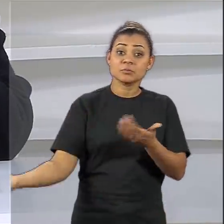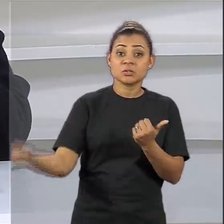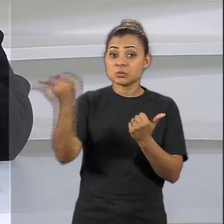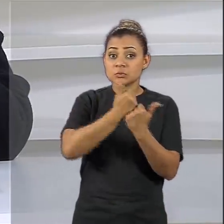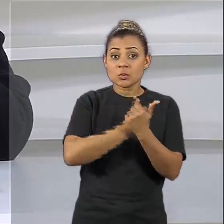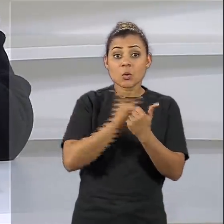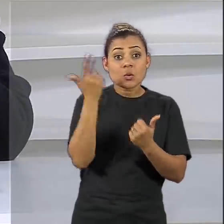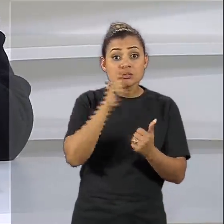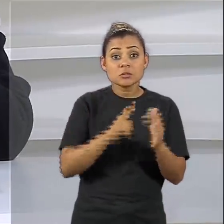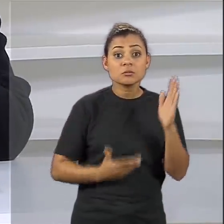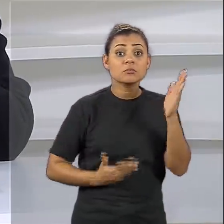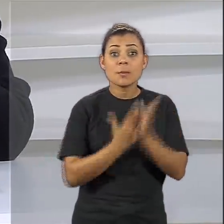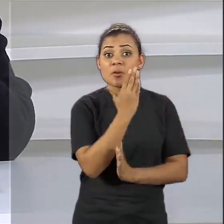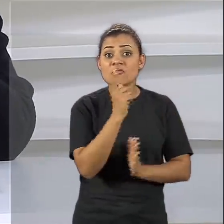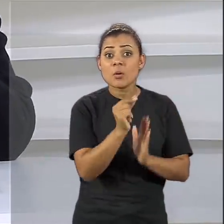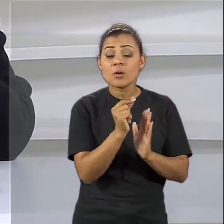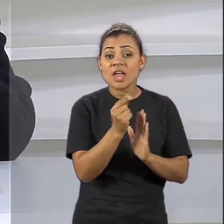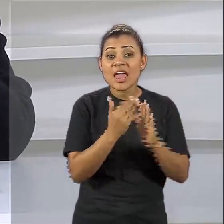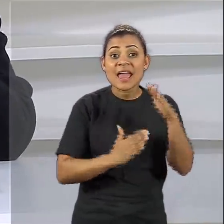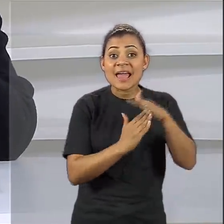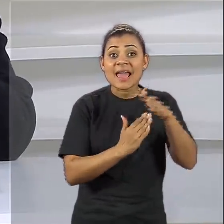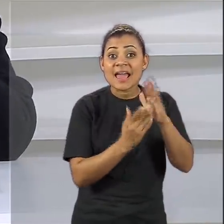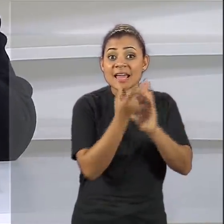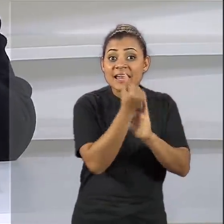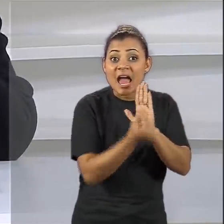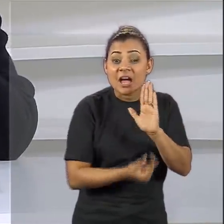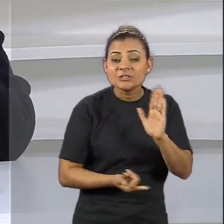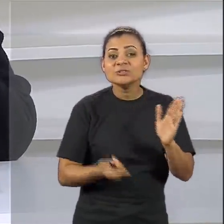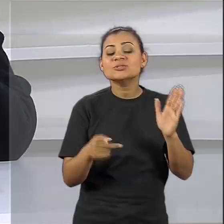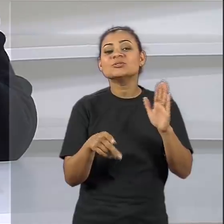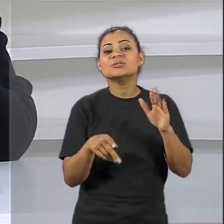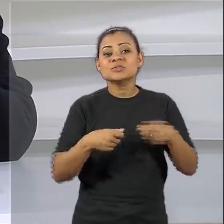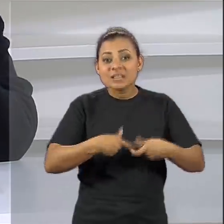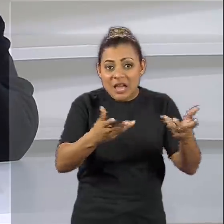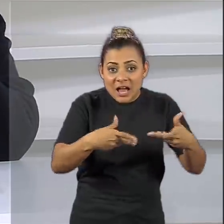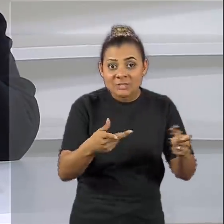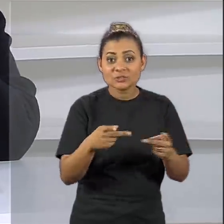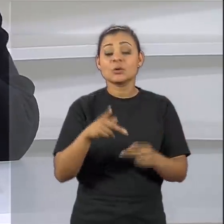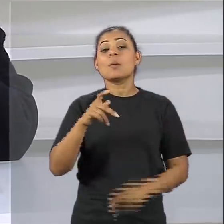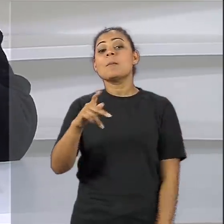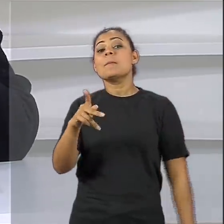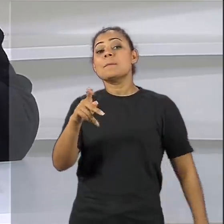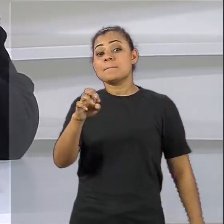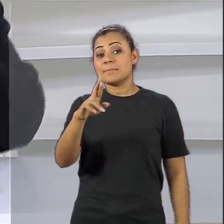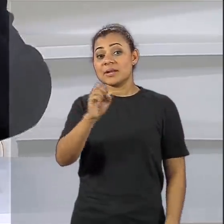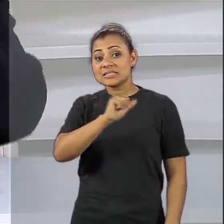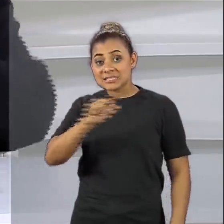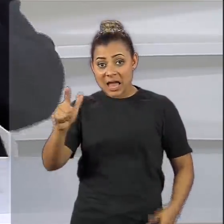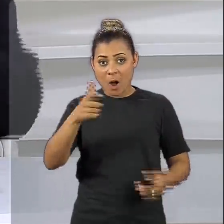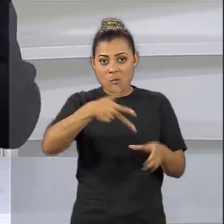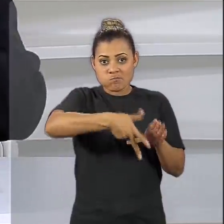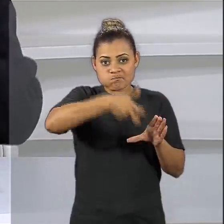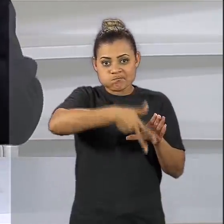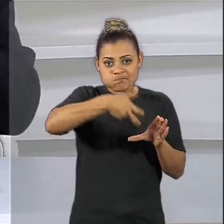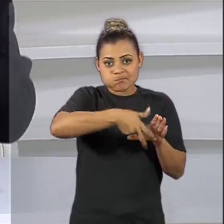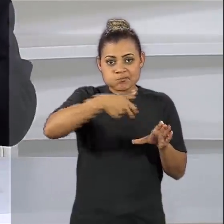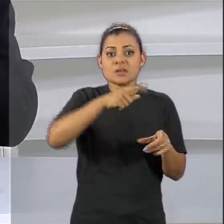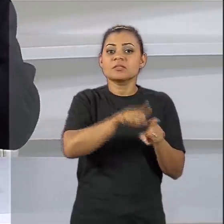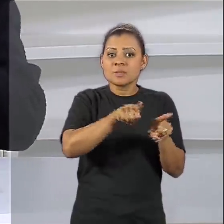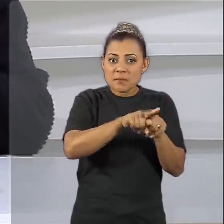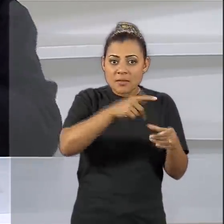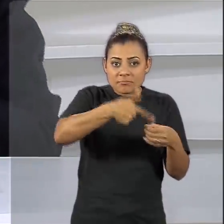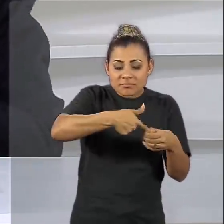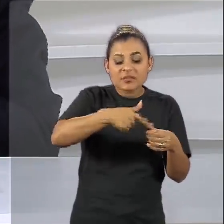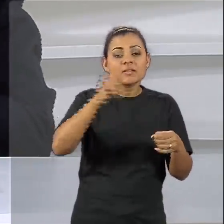aprovar teto de gastos, a mudança na exploração do pré-sal, a reforma da